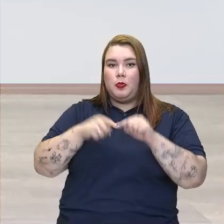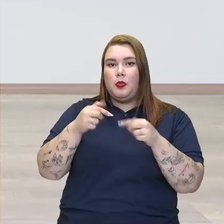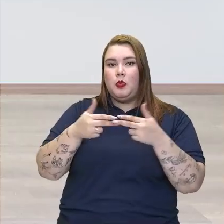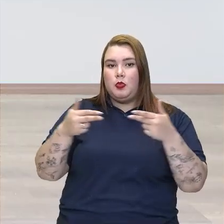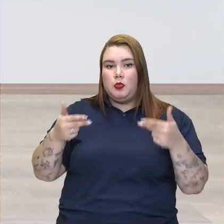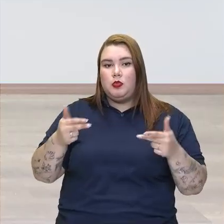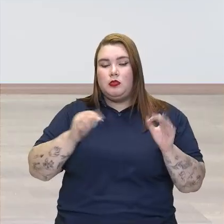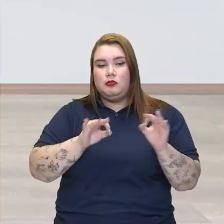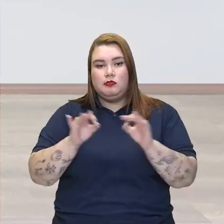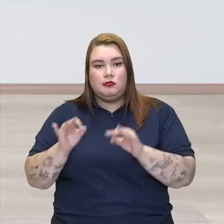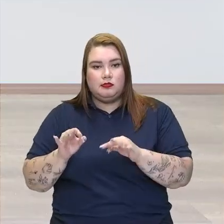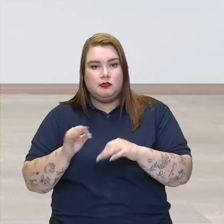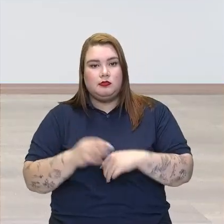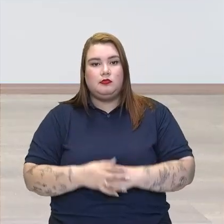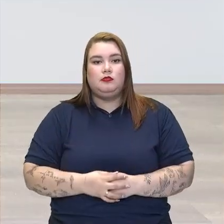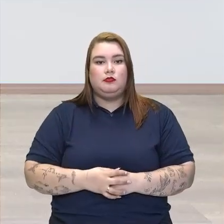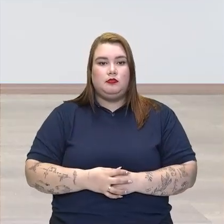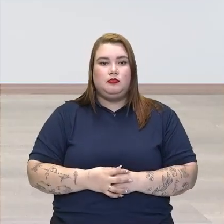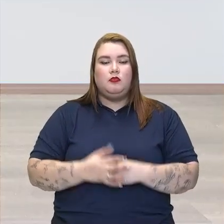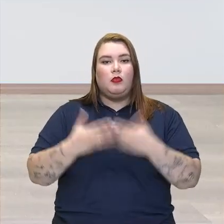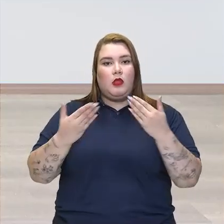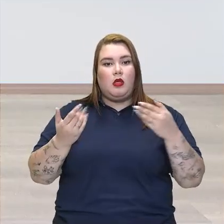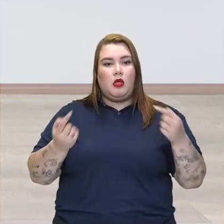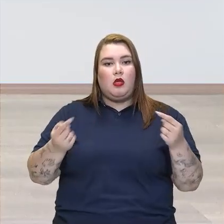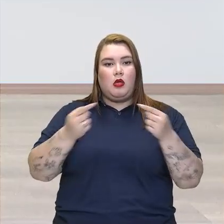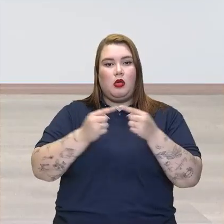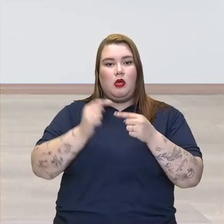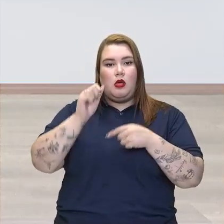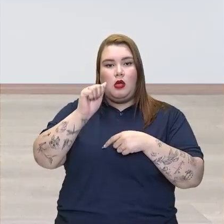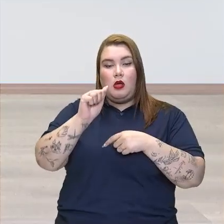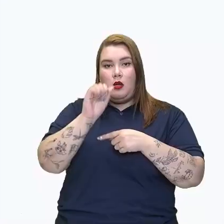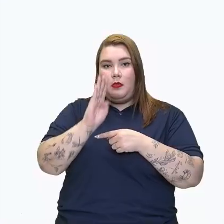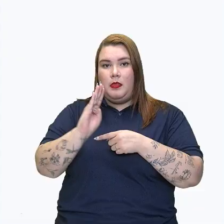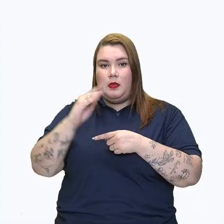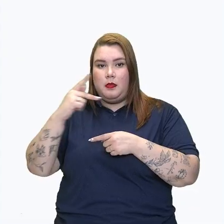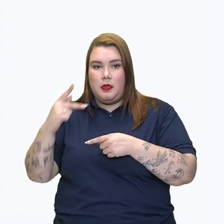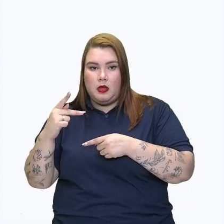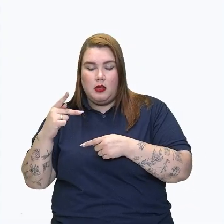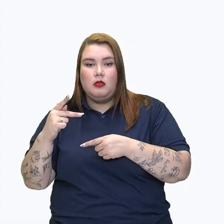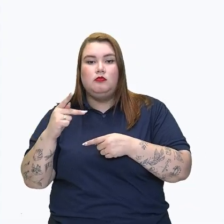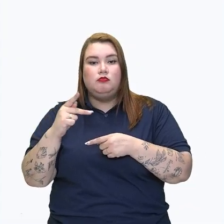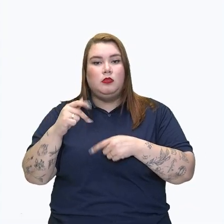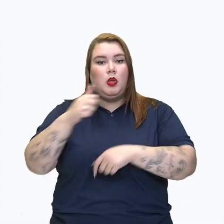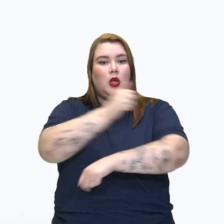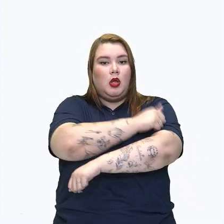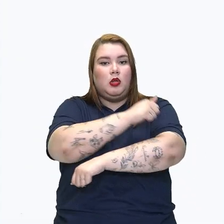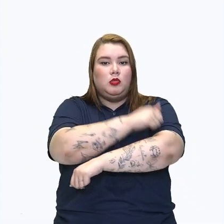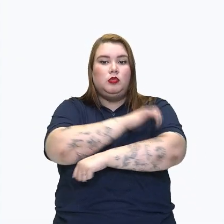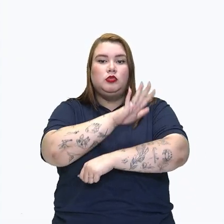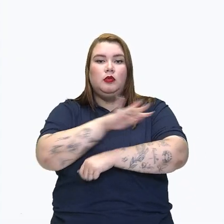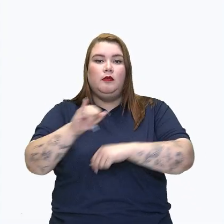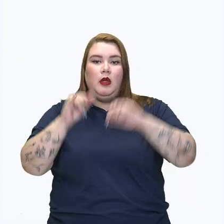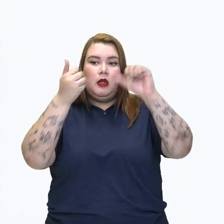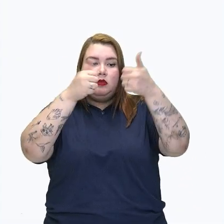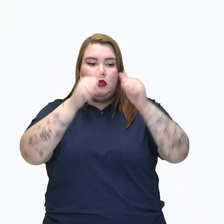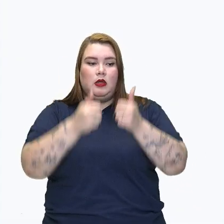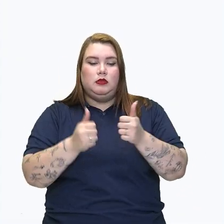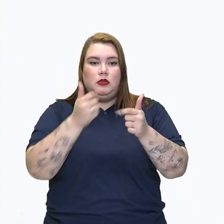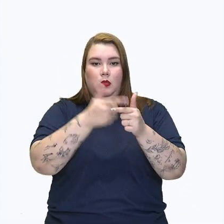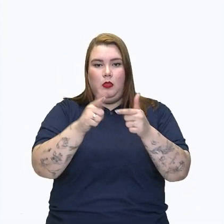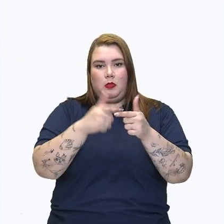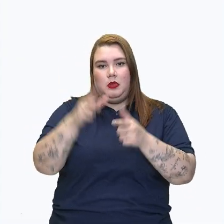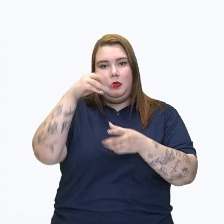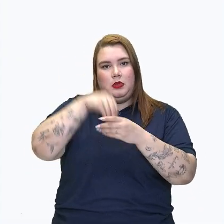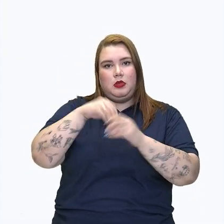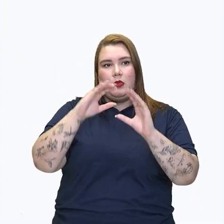né? Vocês, pela ABP, pela aprendizagem baseada em projetos, os estudantes vão analisar um problema da